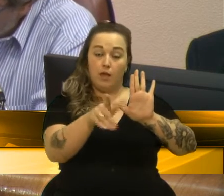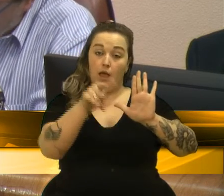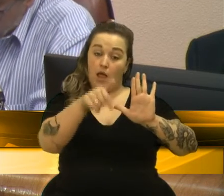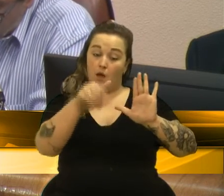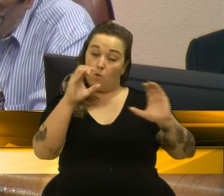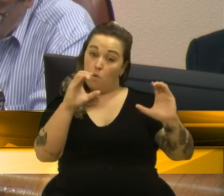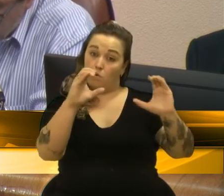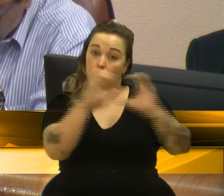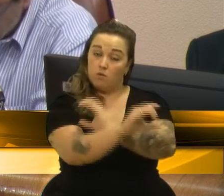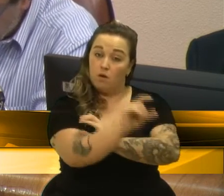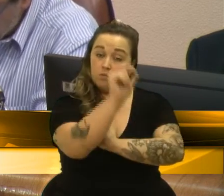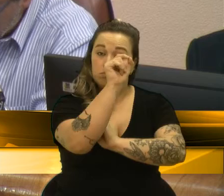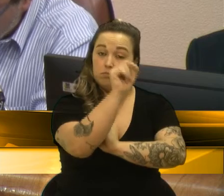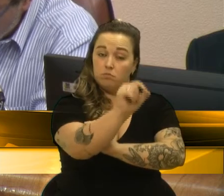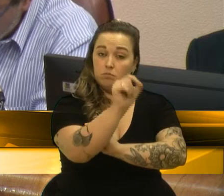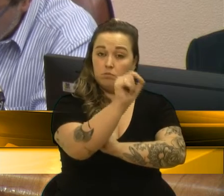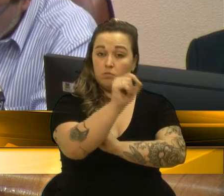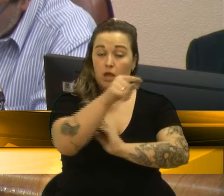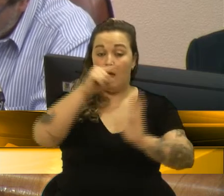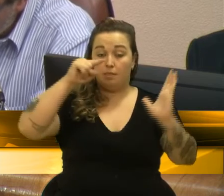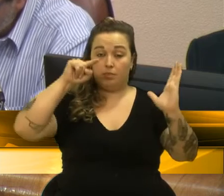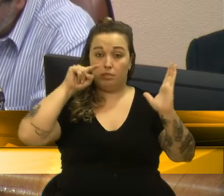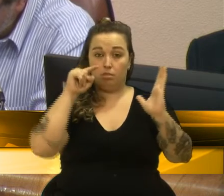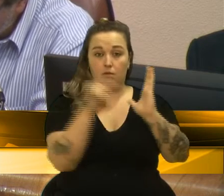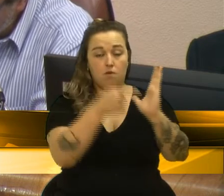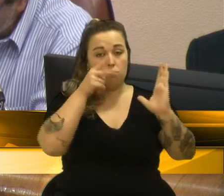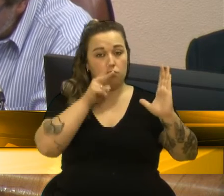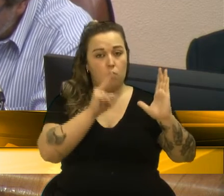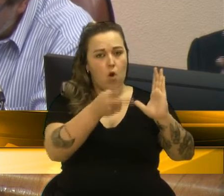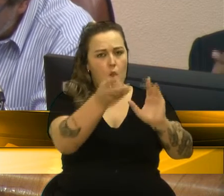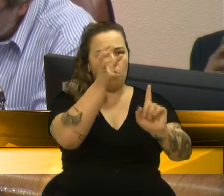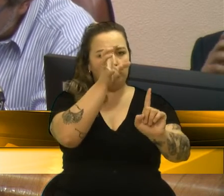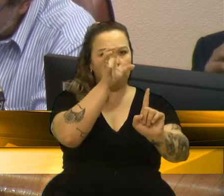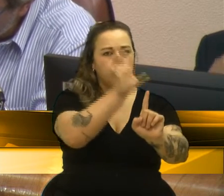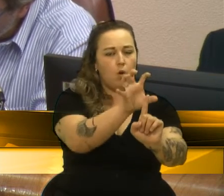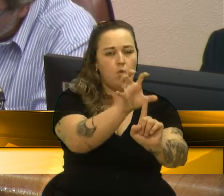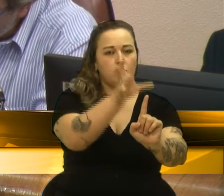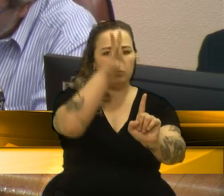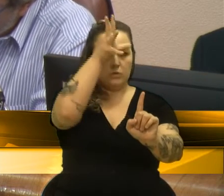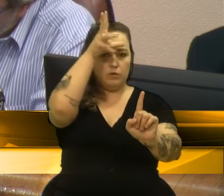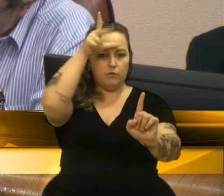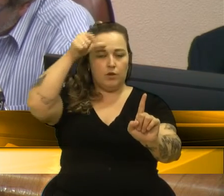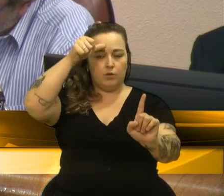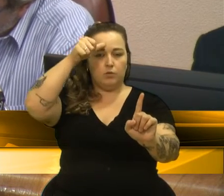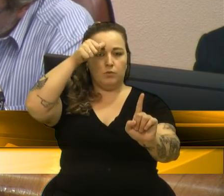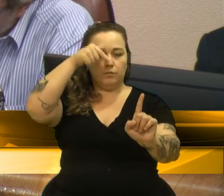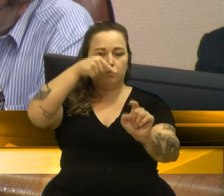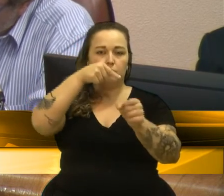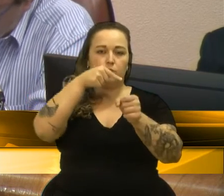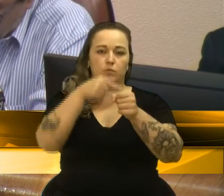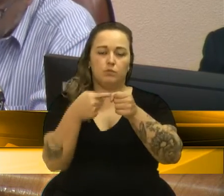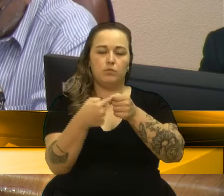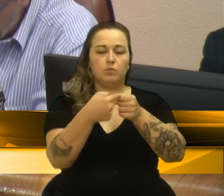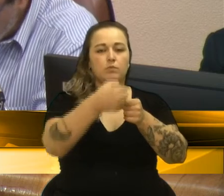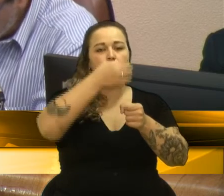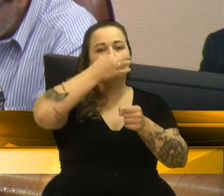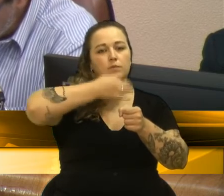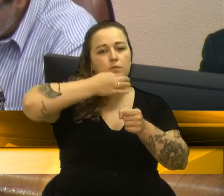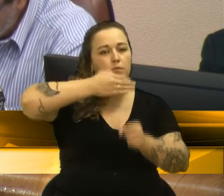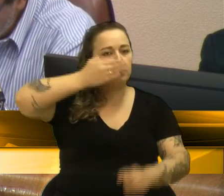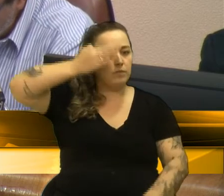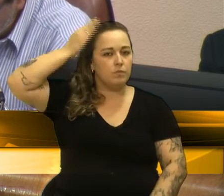pela procedência da denúncia contra o prefeito municipal de Caxias do Sul, quanto à ocorrência da infração